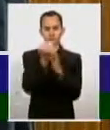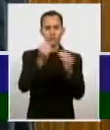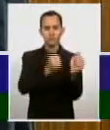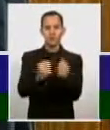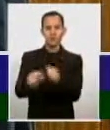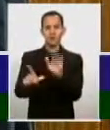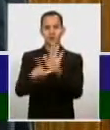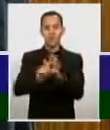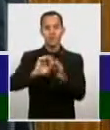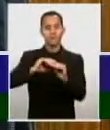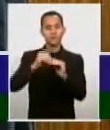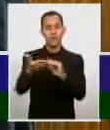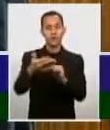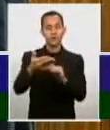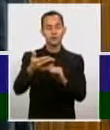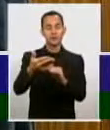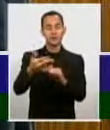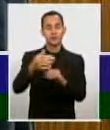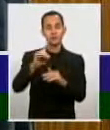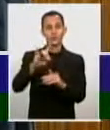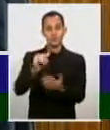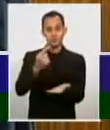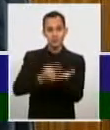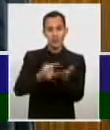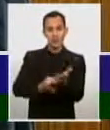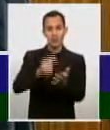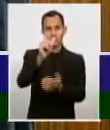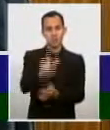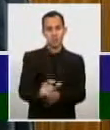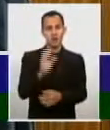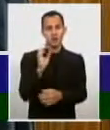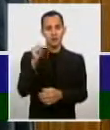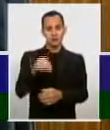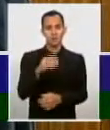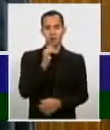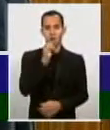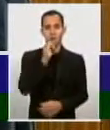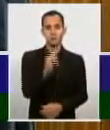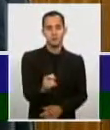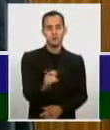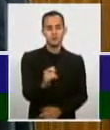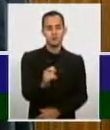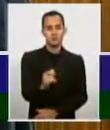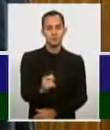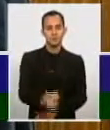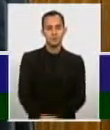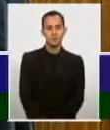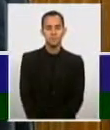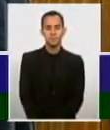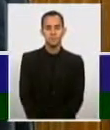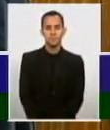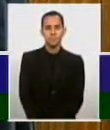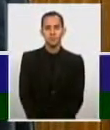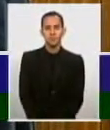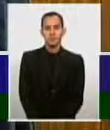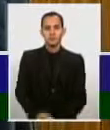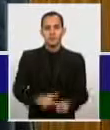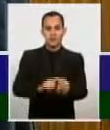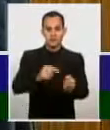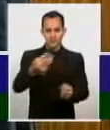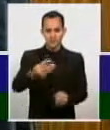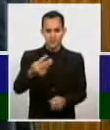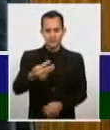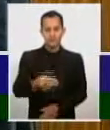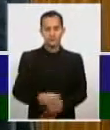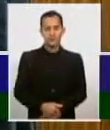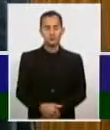Poder Legislativo ou fora dela, em data a ser marcada pelo homenageado após comunicação feita pela Câmara Municipal de Uberlândia. Artigo